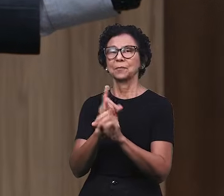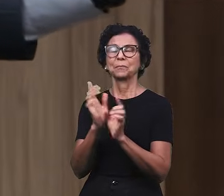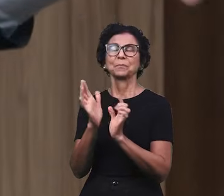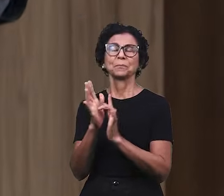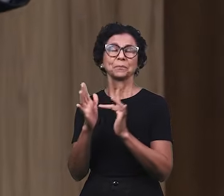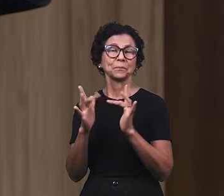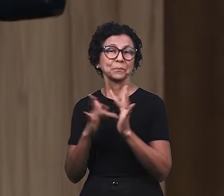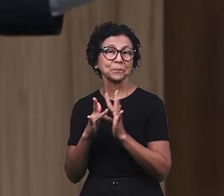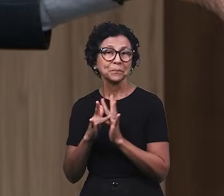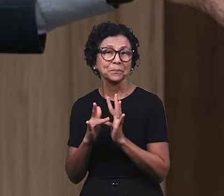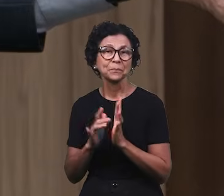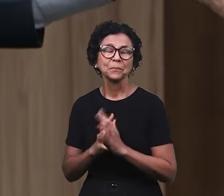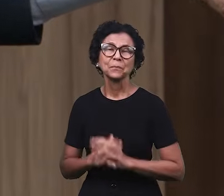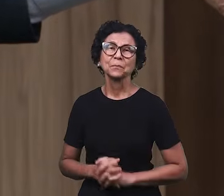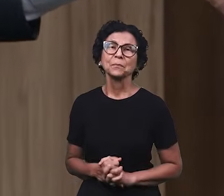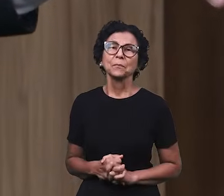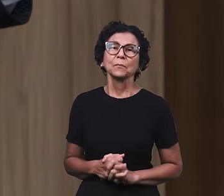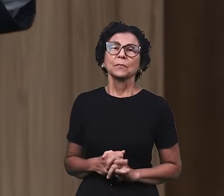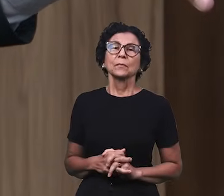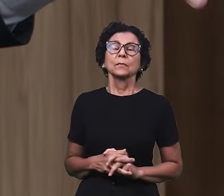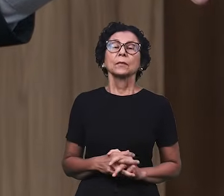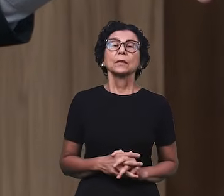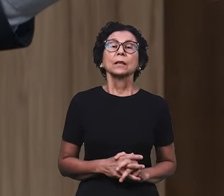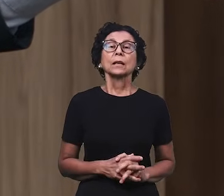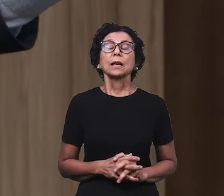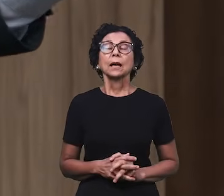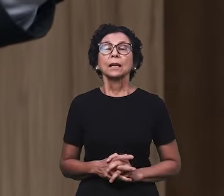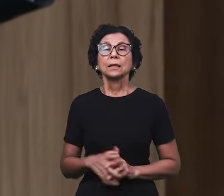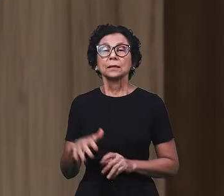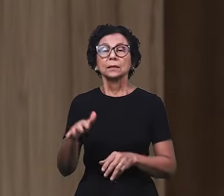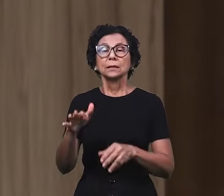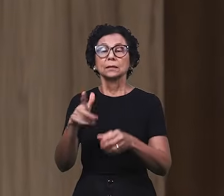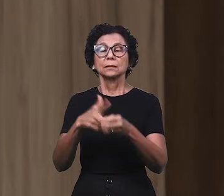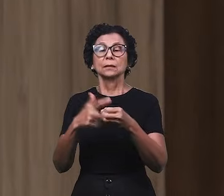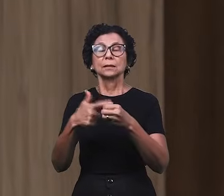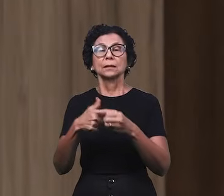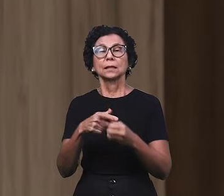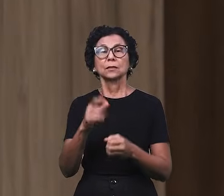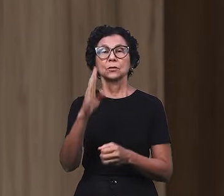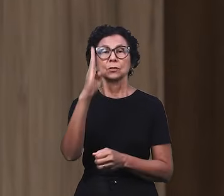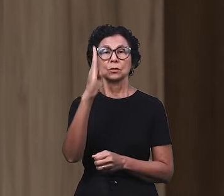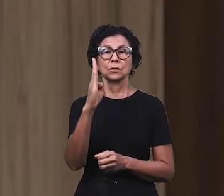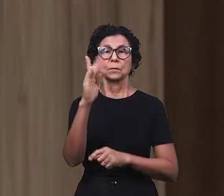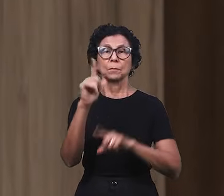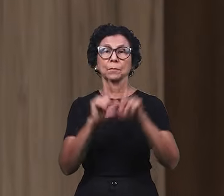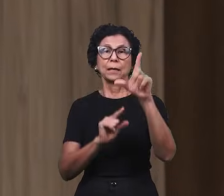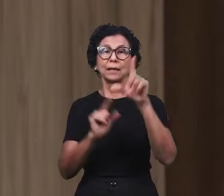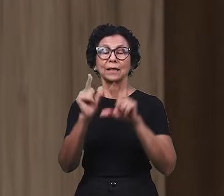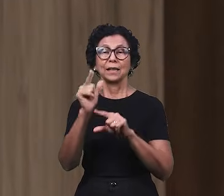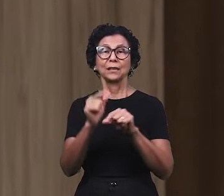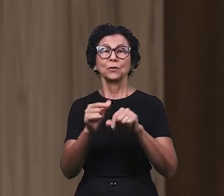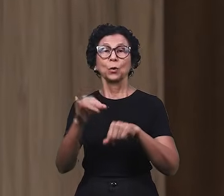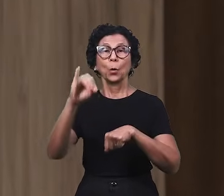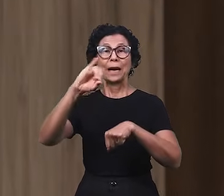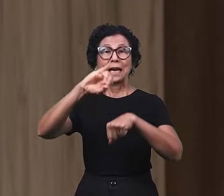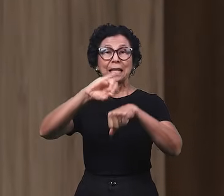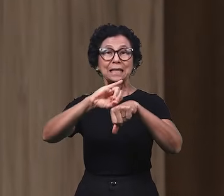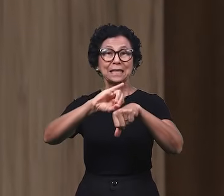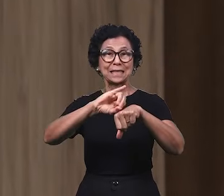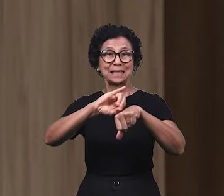menino. E ao chegarem em Belém, a estrela ela se posicionou sobre a